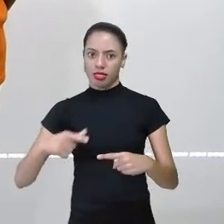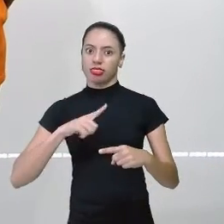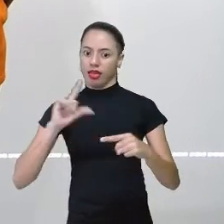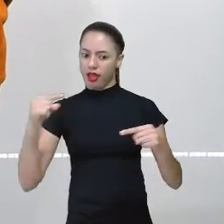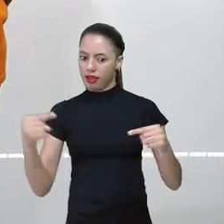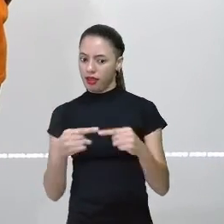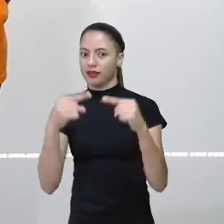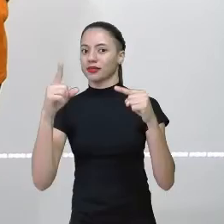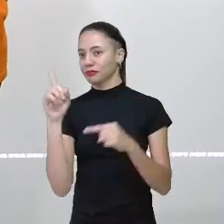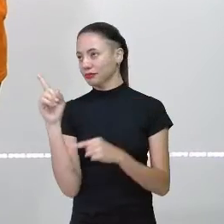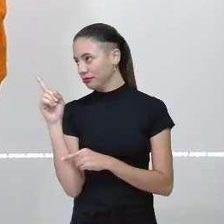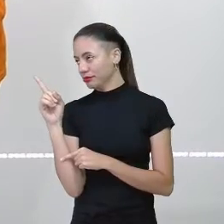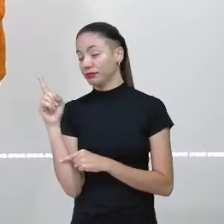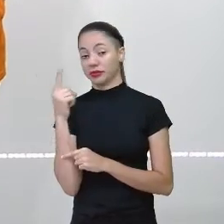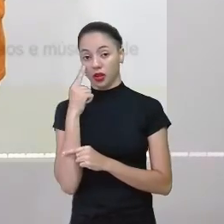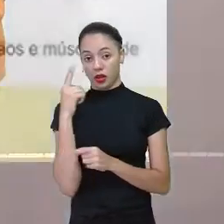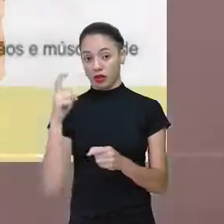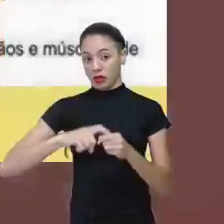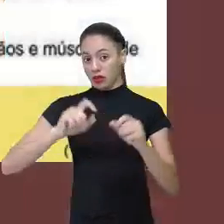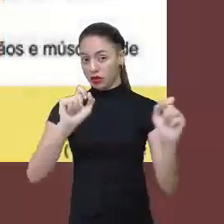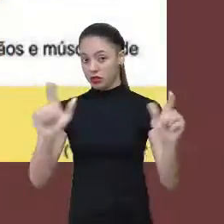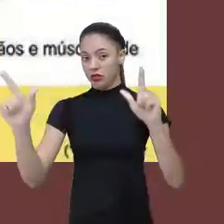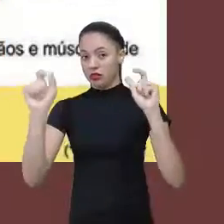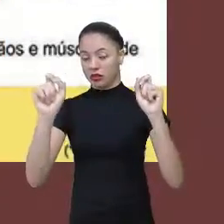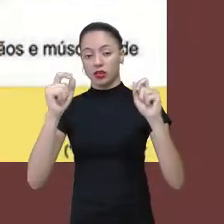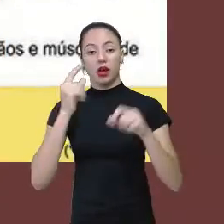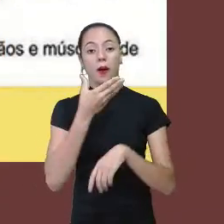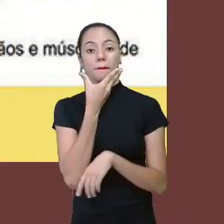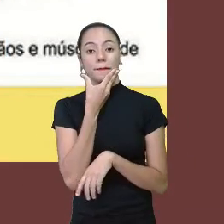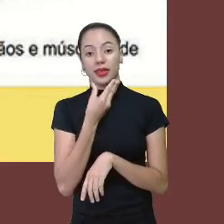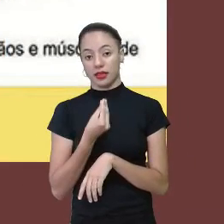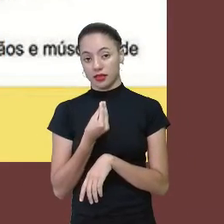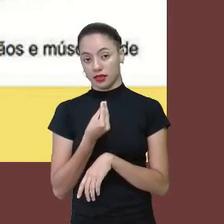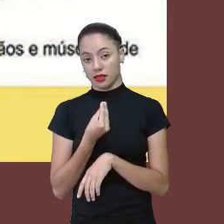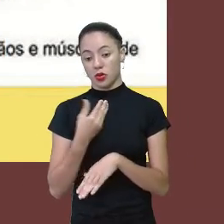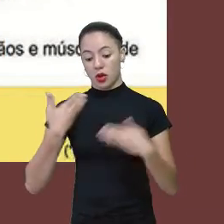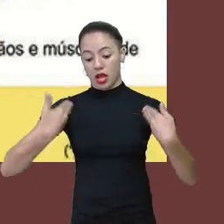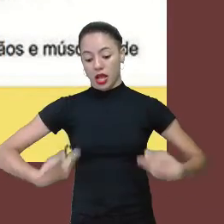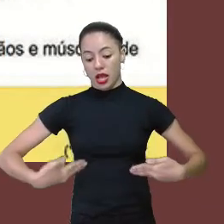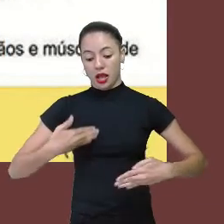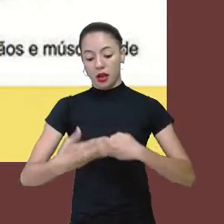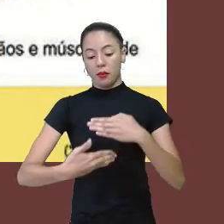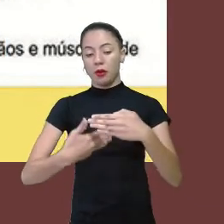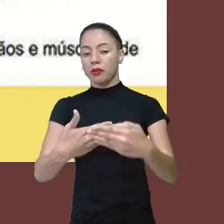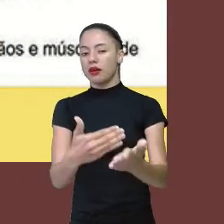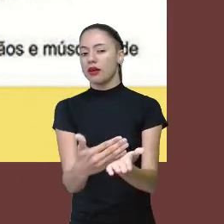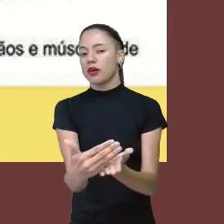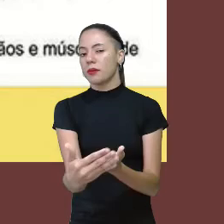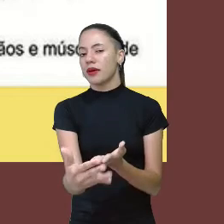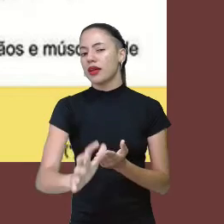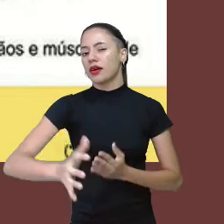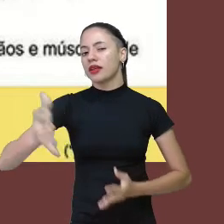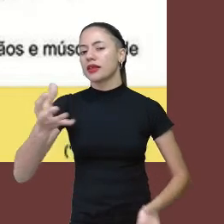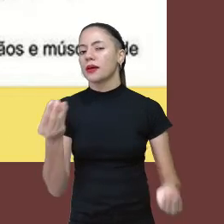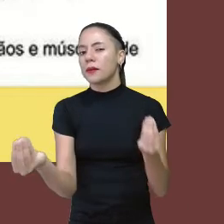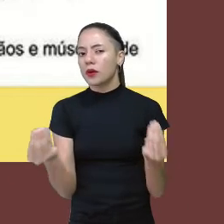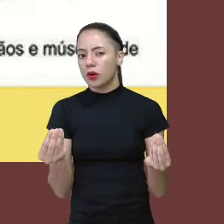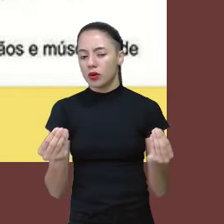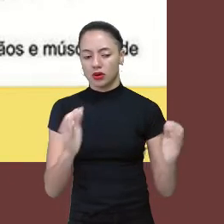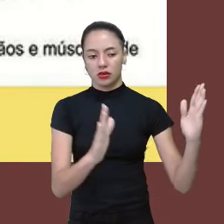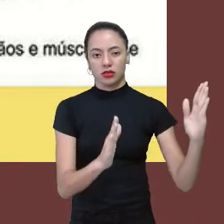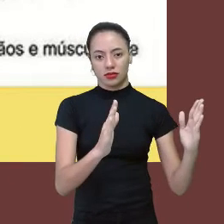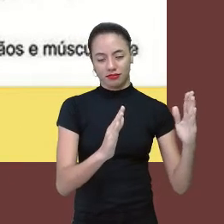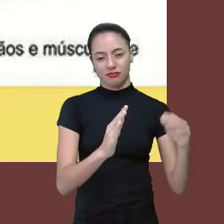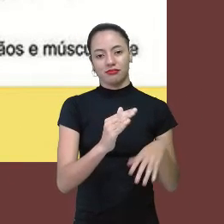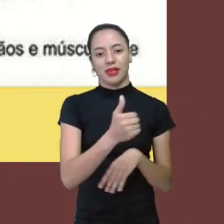isso. Então, ó, voltando aqui para o slide, nos meninos, né, essa puberdade, ela começa a acontecer entre 10 e